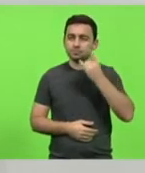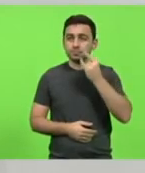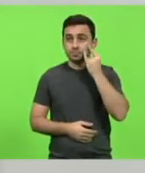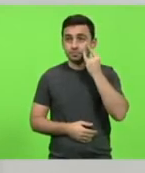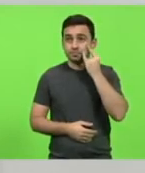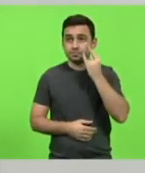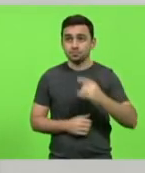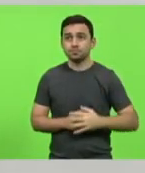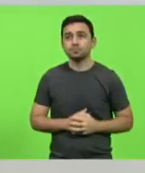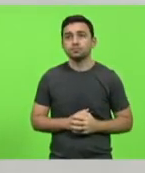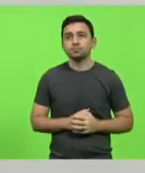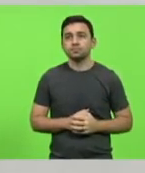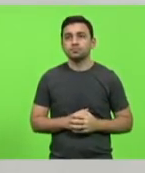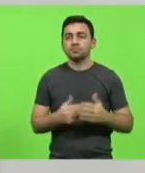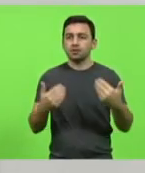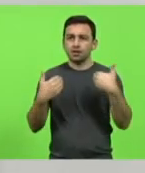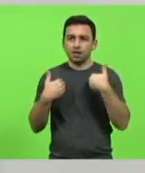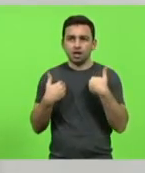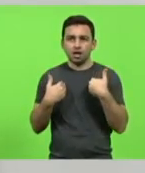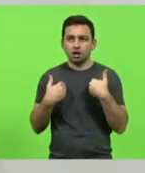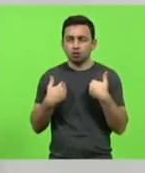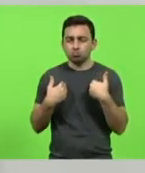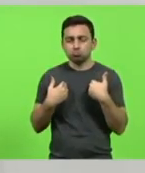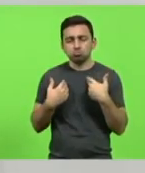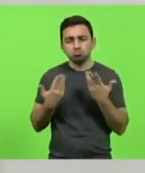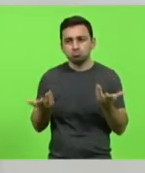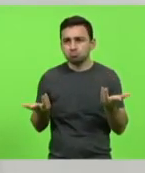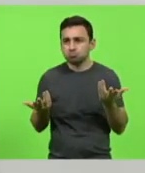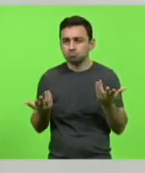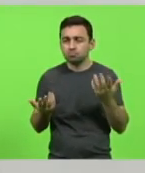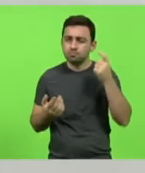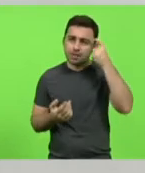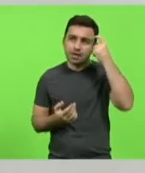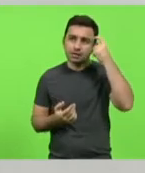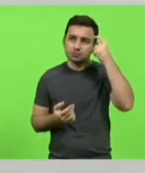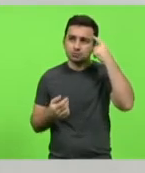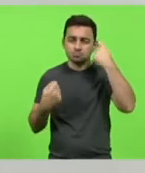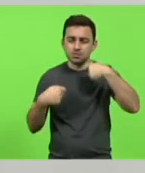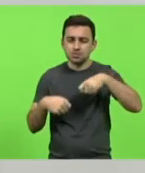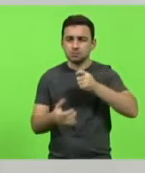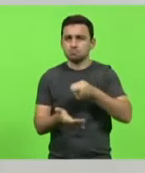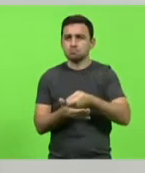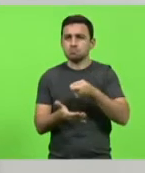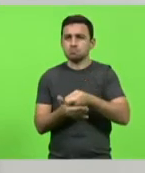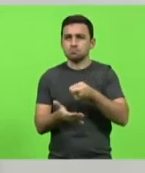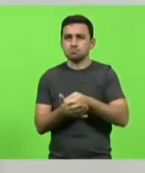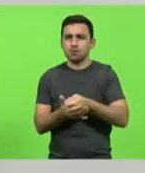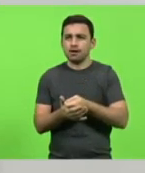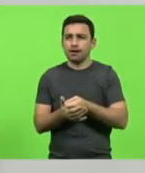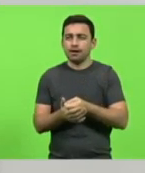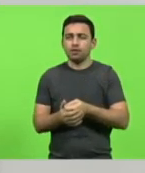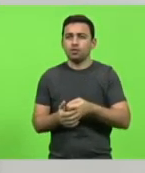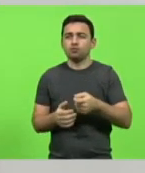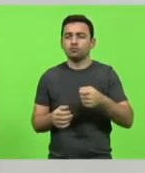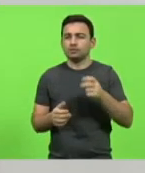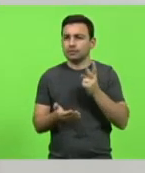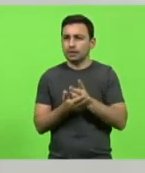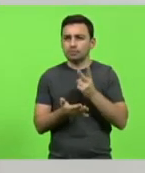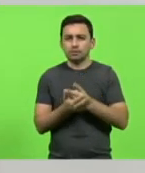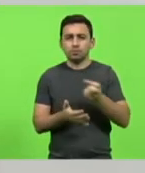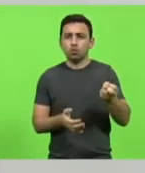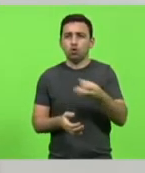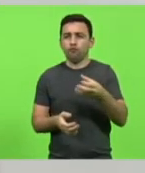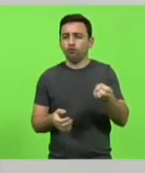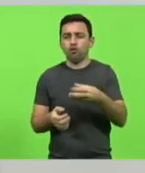Nadal. Eu não vejo qualquer necessidade para obrigar a renovação de laudos